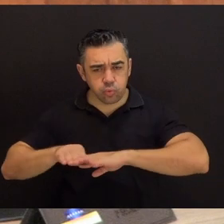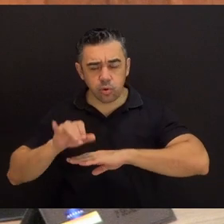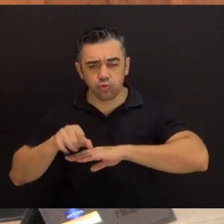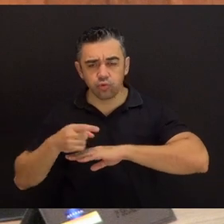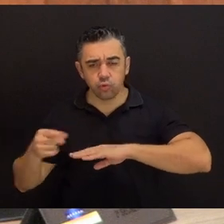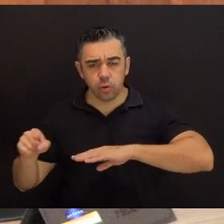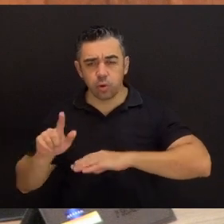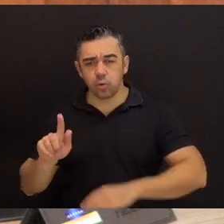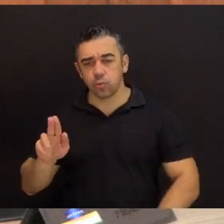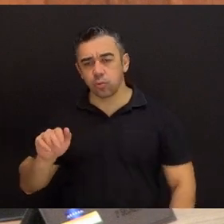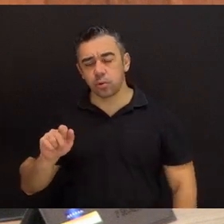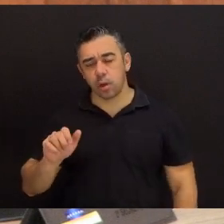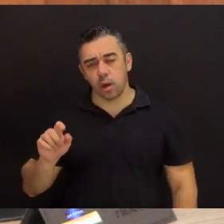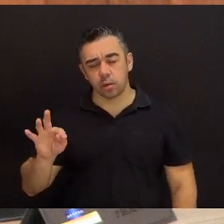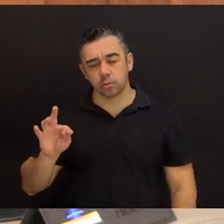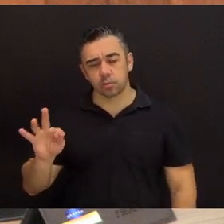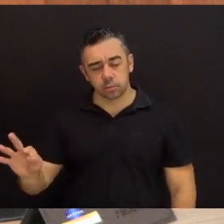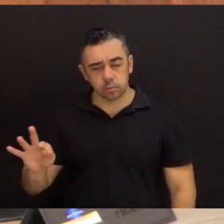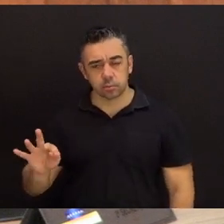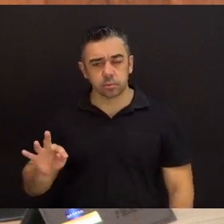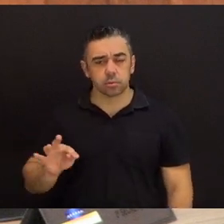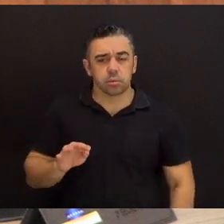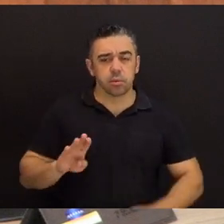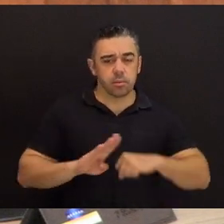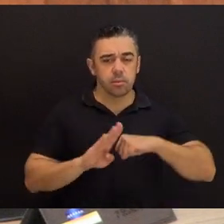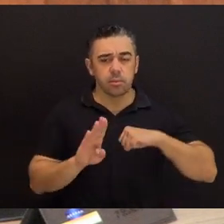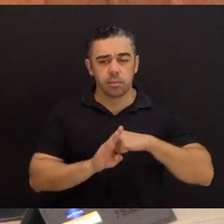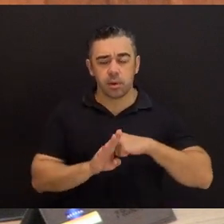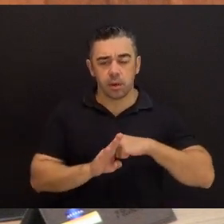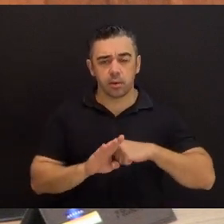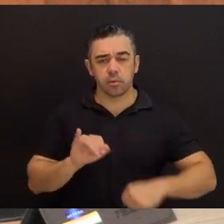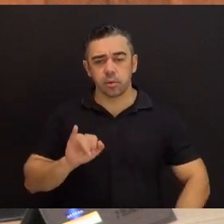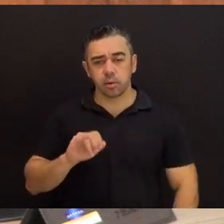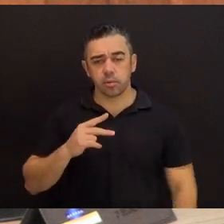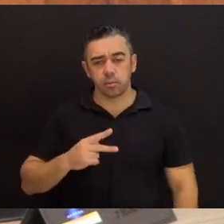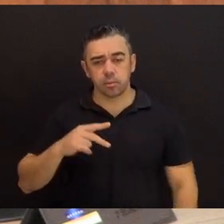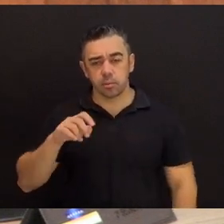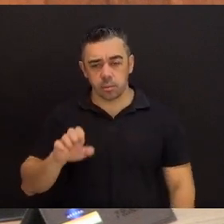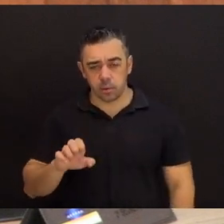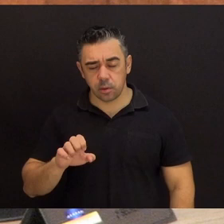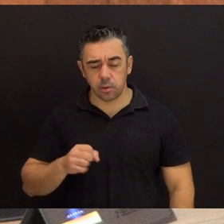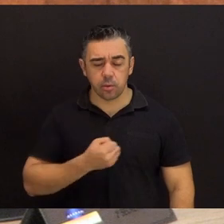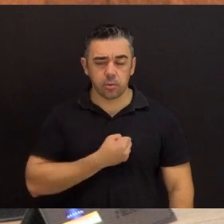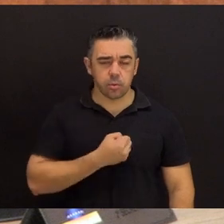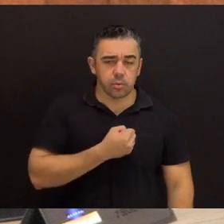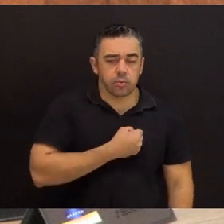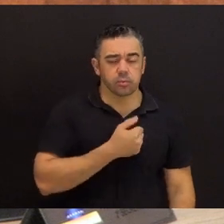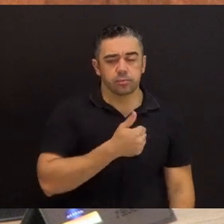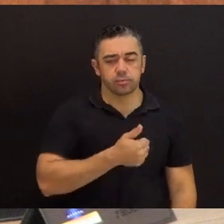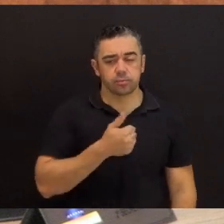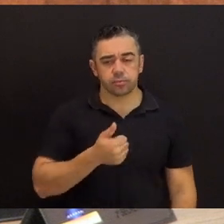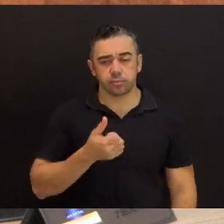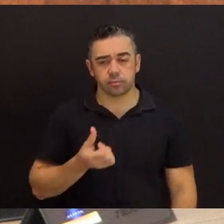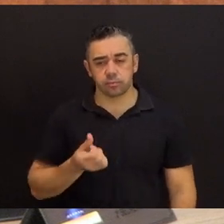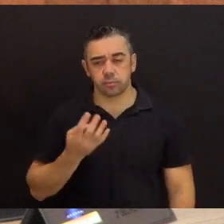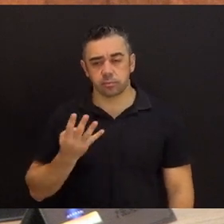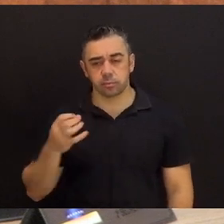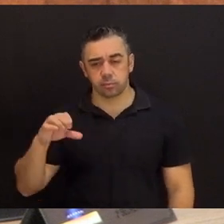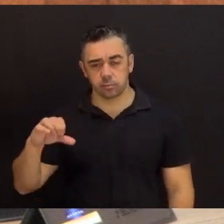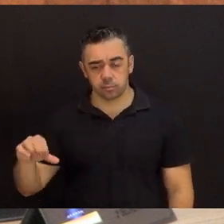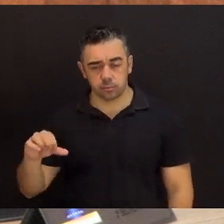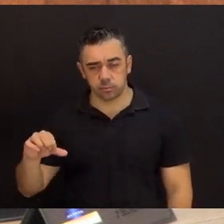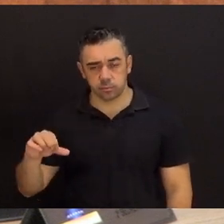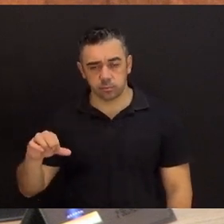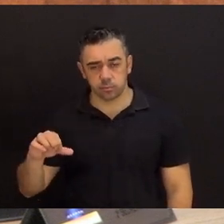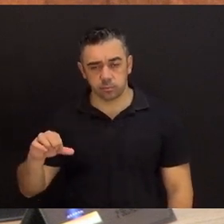Goulart 491 no bairro Jardim Ipê indicação de número 11 649 do vereador